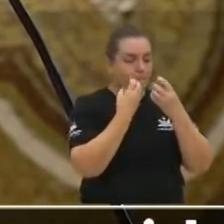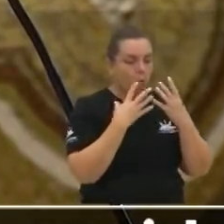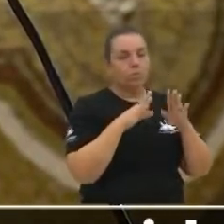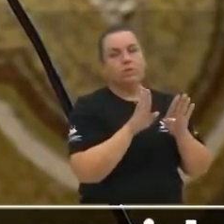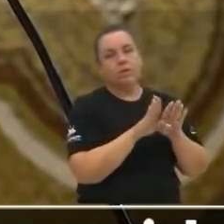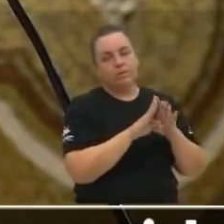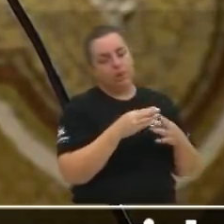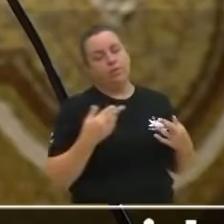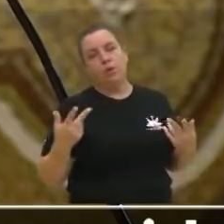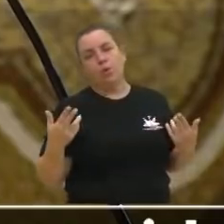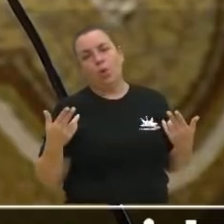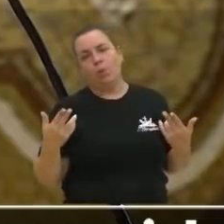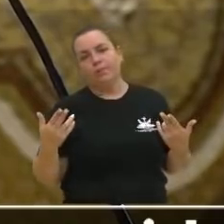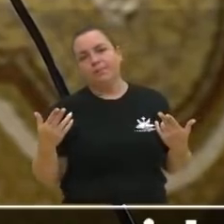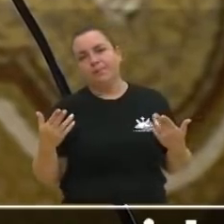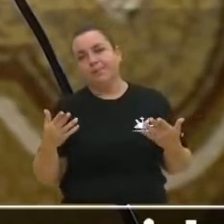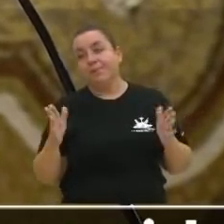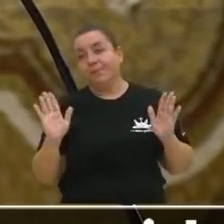coisas boas